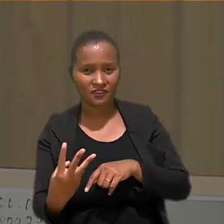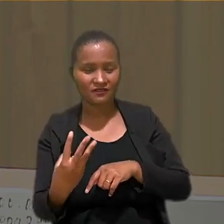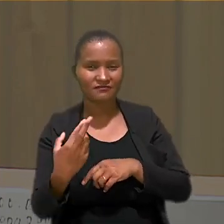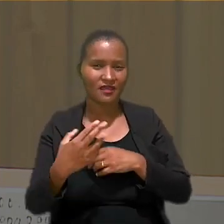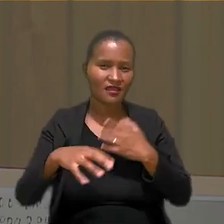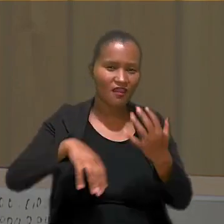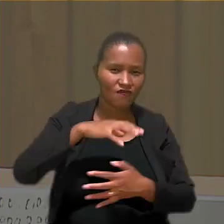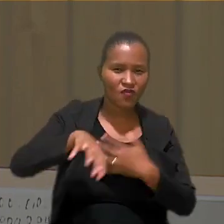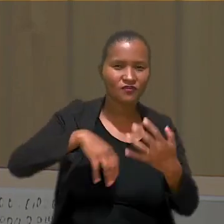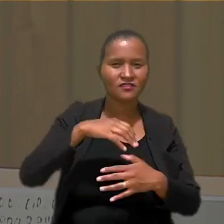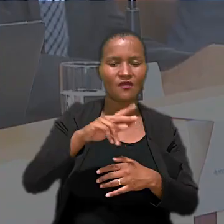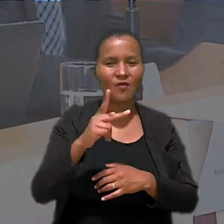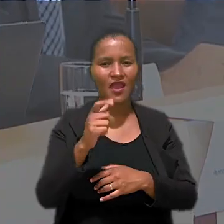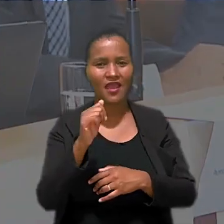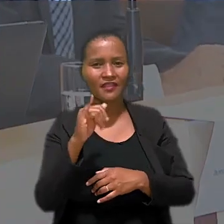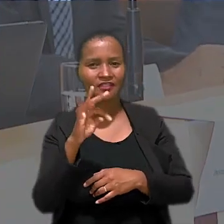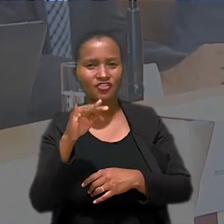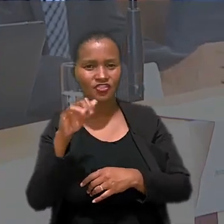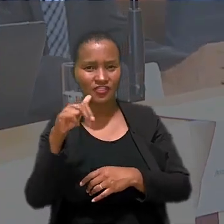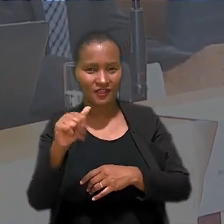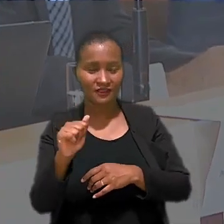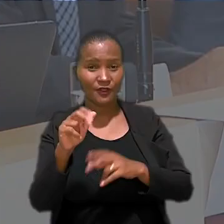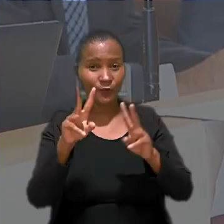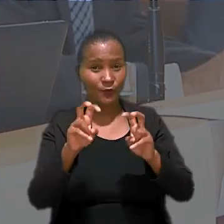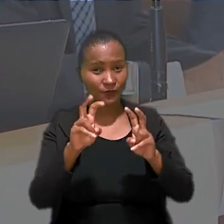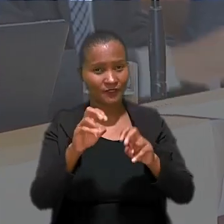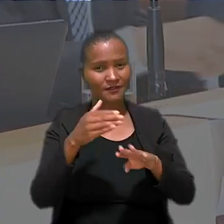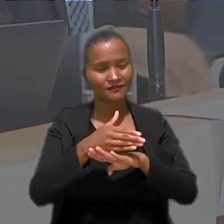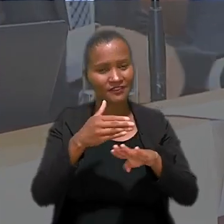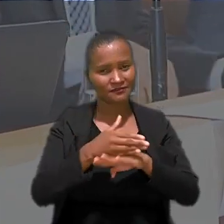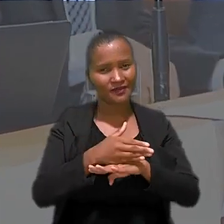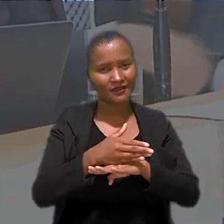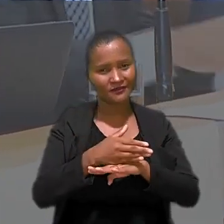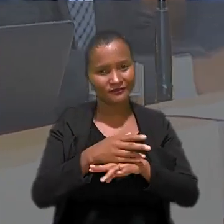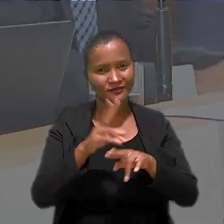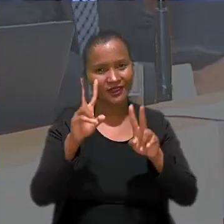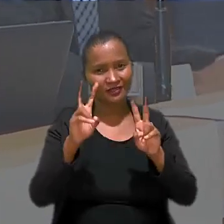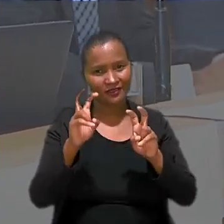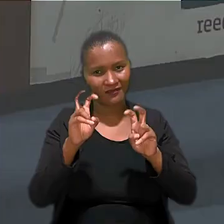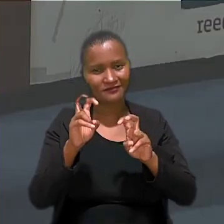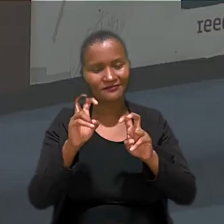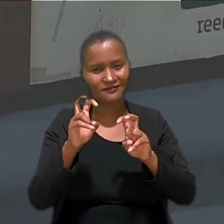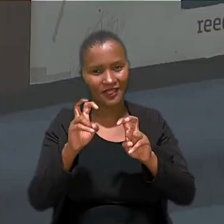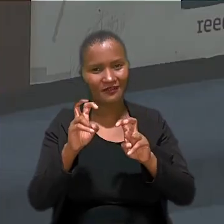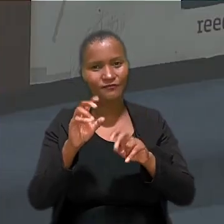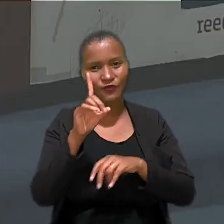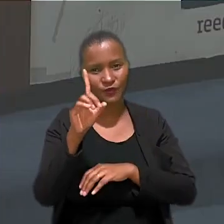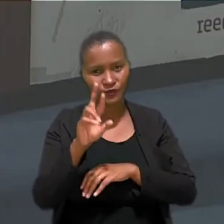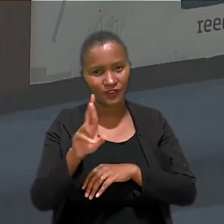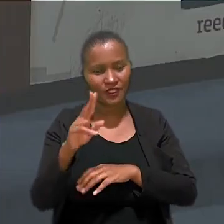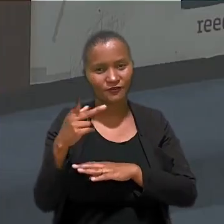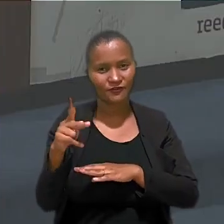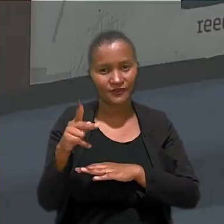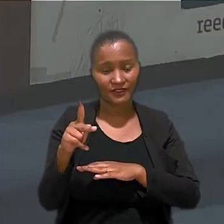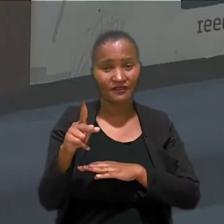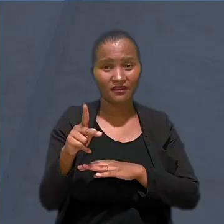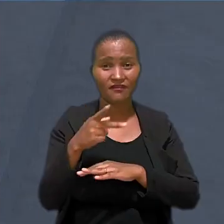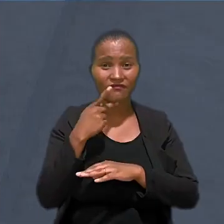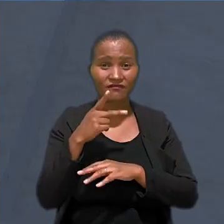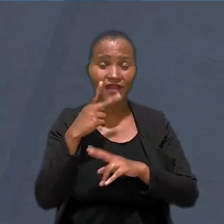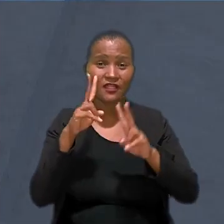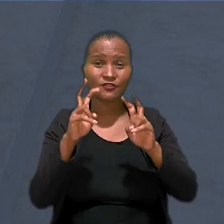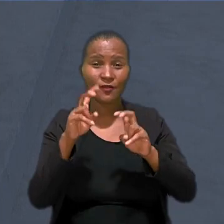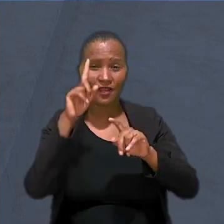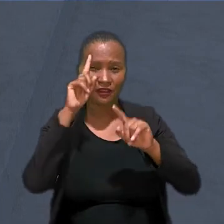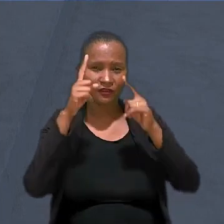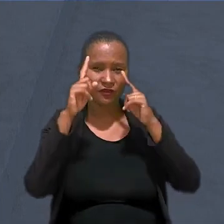da Revolução Haitiana. O tema escolhido faz parte da tese de doutorado dele. O estudo aborda a relação da